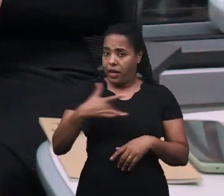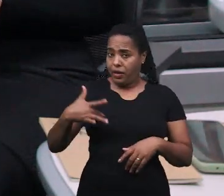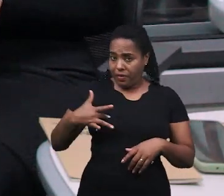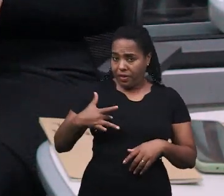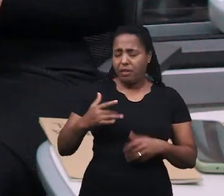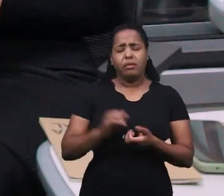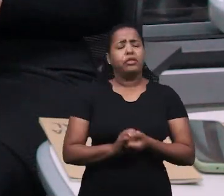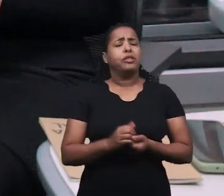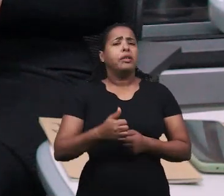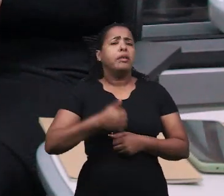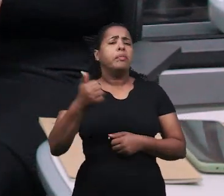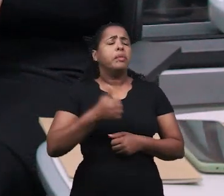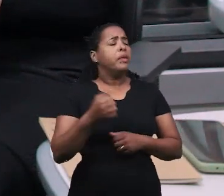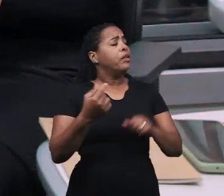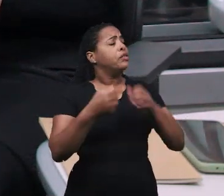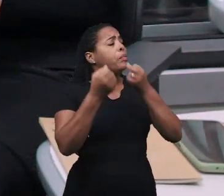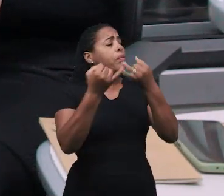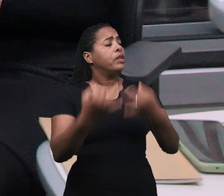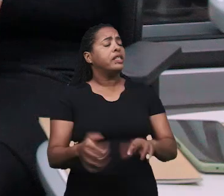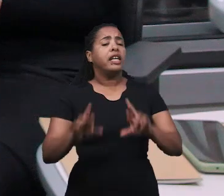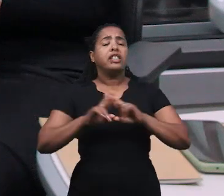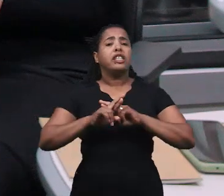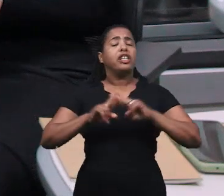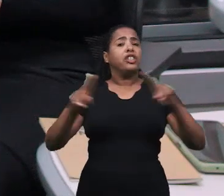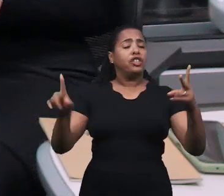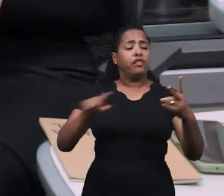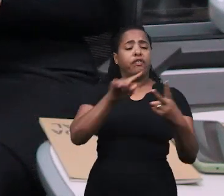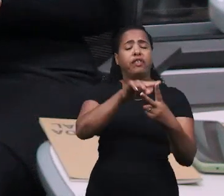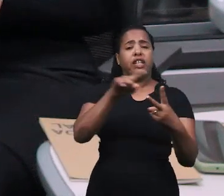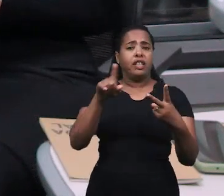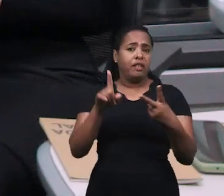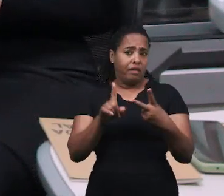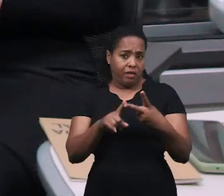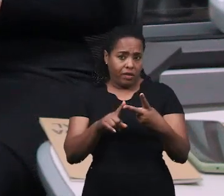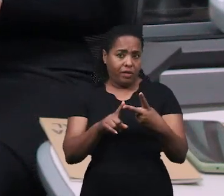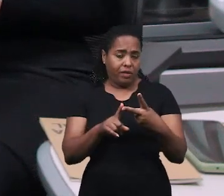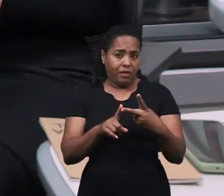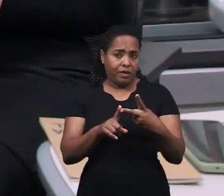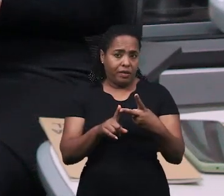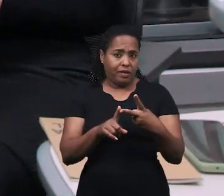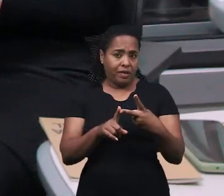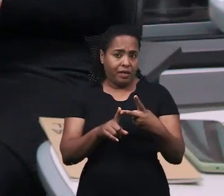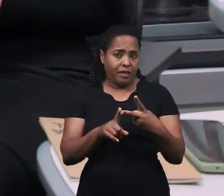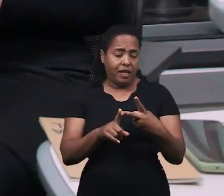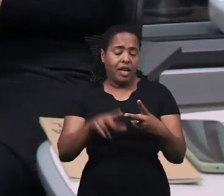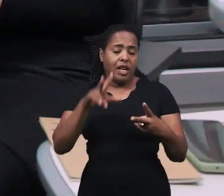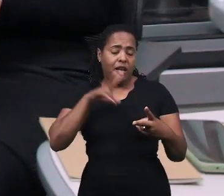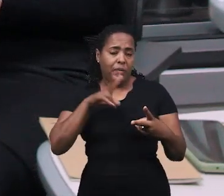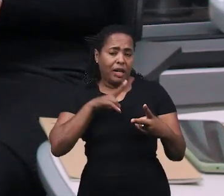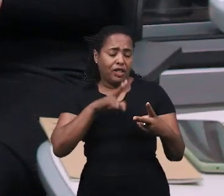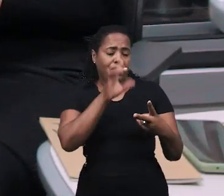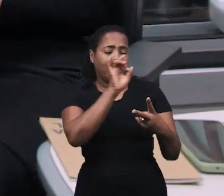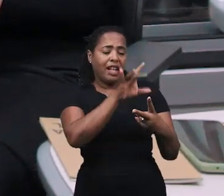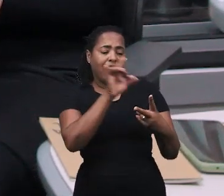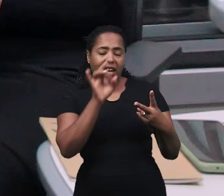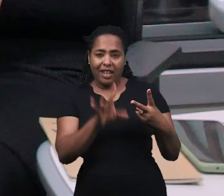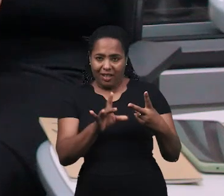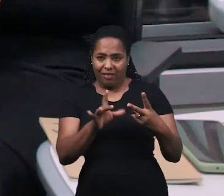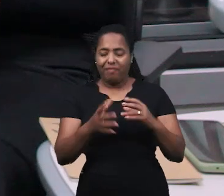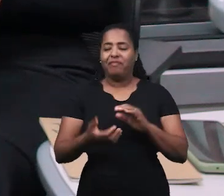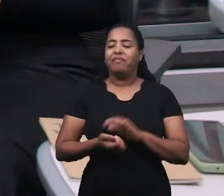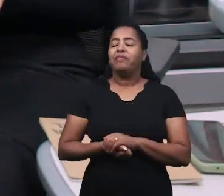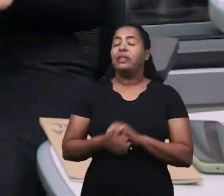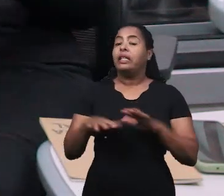Saúde. Primeiro, eu queria que você falasse um pouco da diferença entre esses dois quadros, os objetivos desses dois quadros em particular, cada um.